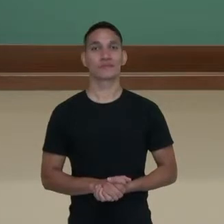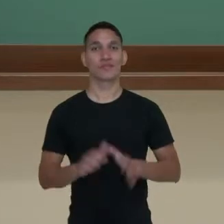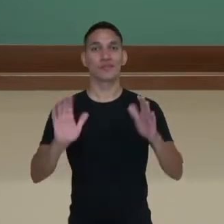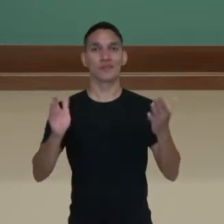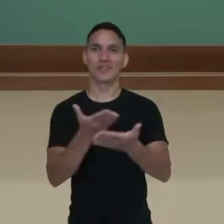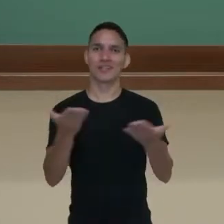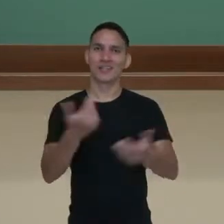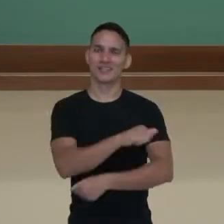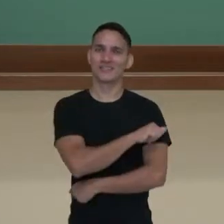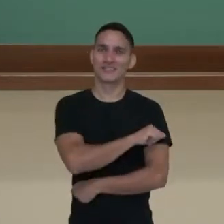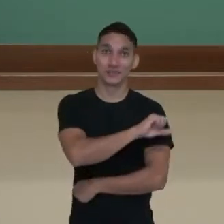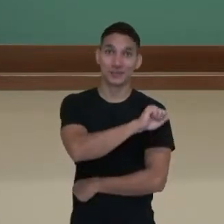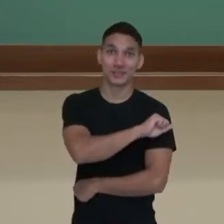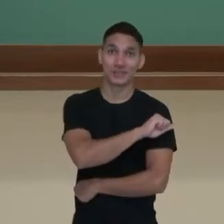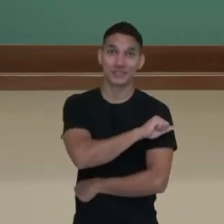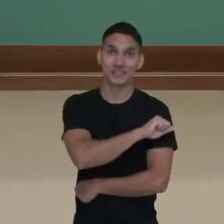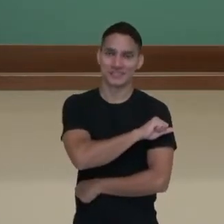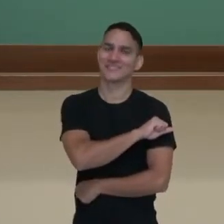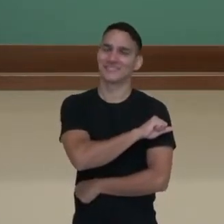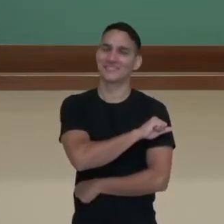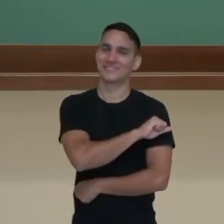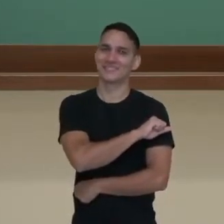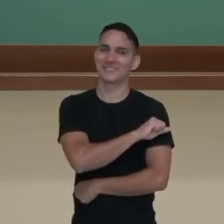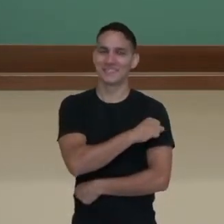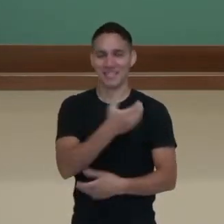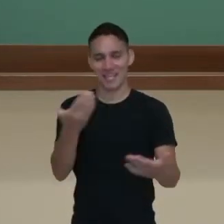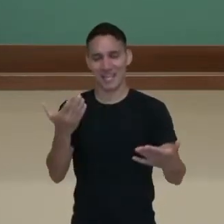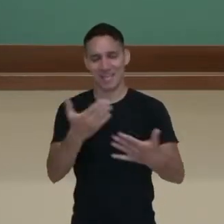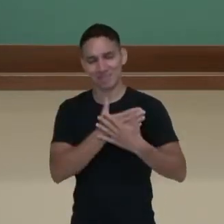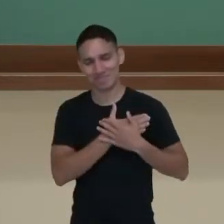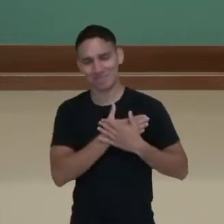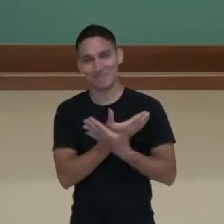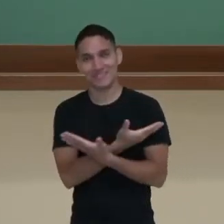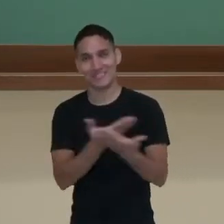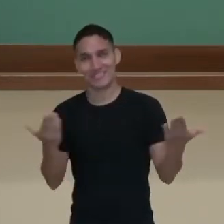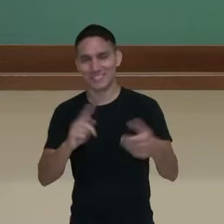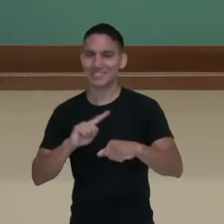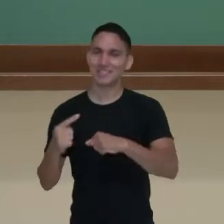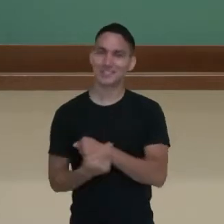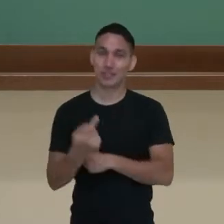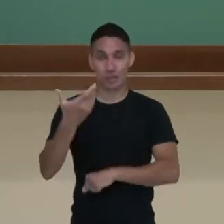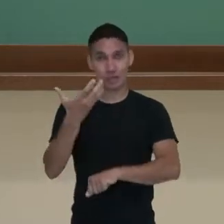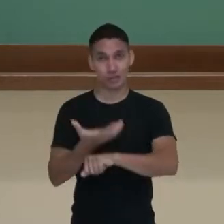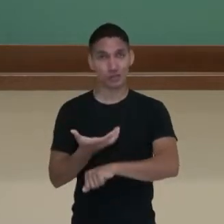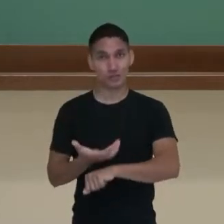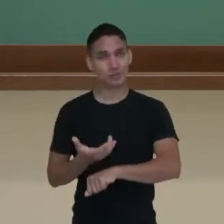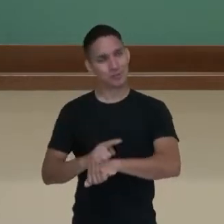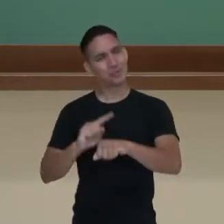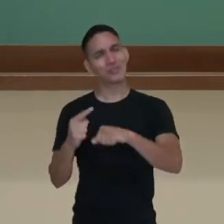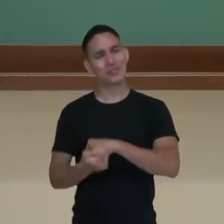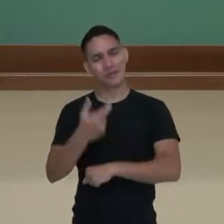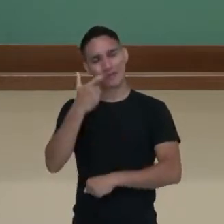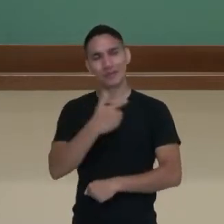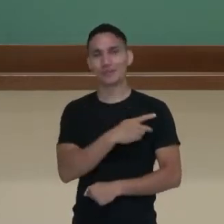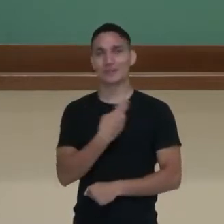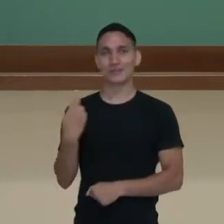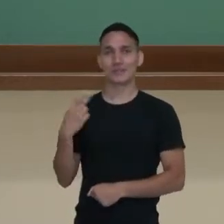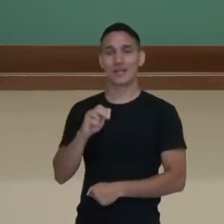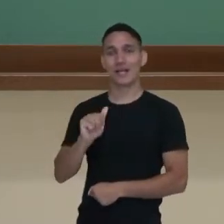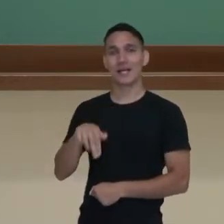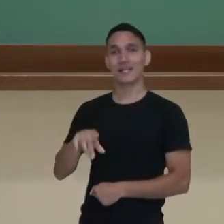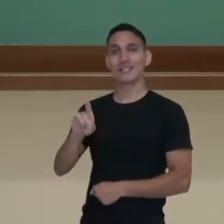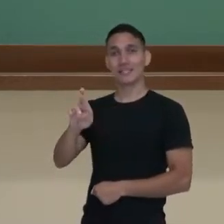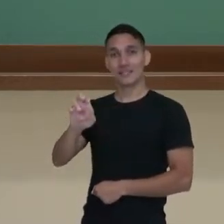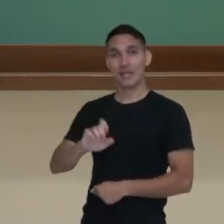Olá, estudantes do 8º ano do ensino fundamental. Saudações geográficas, eu sou o professor André e estamos aqui com o nosso amigo,